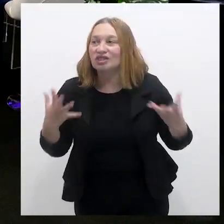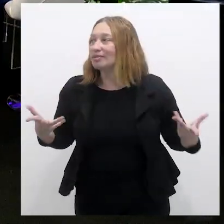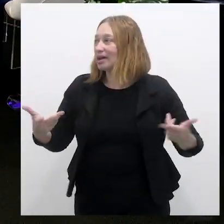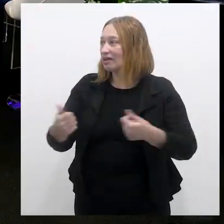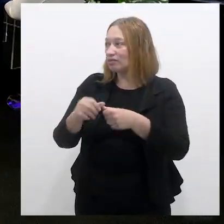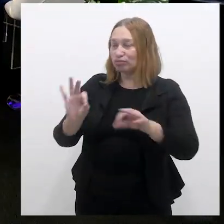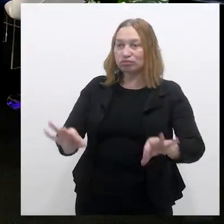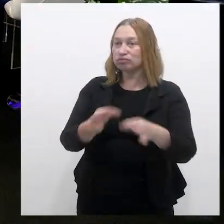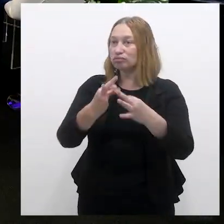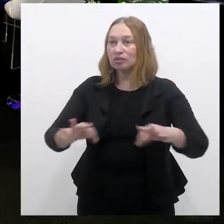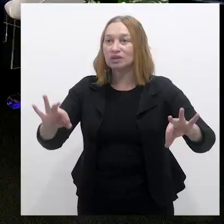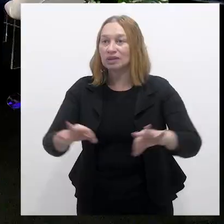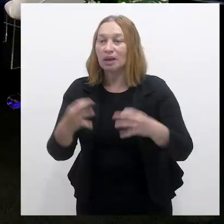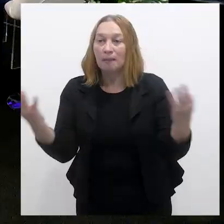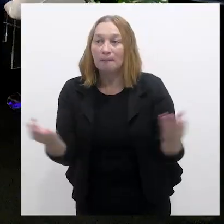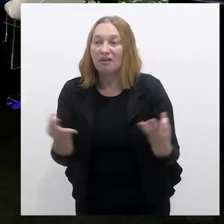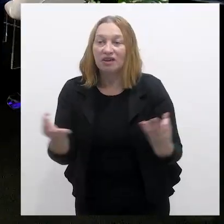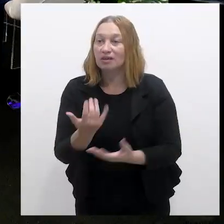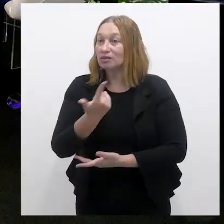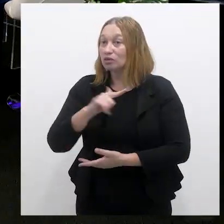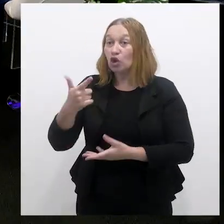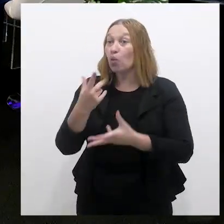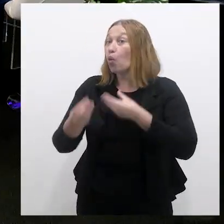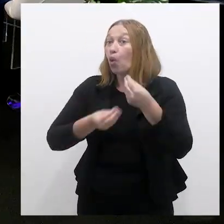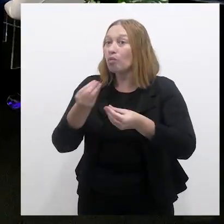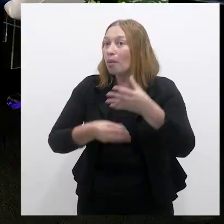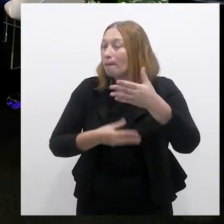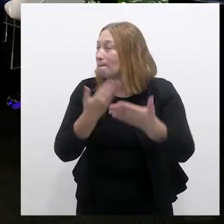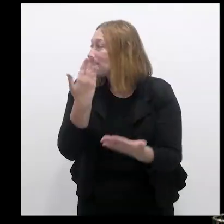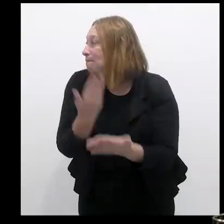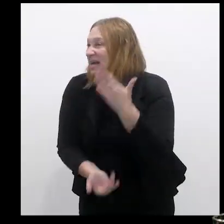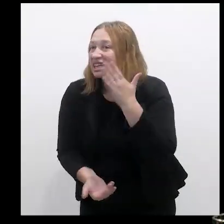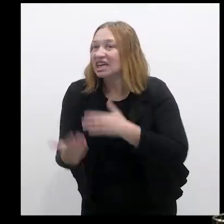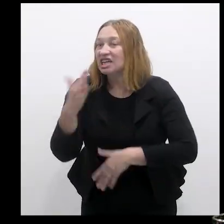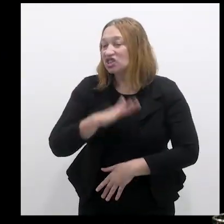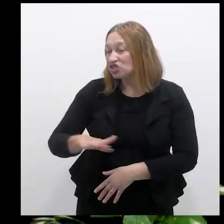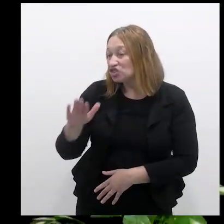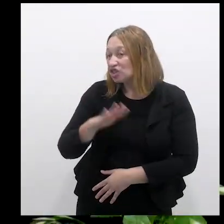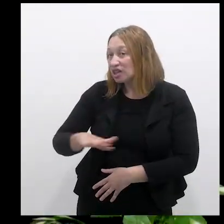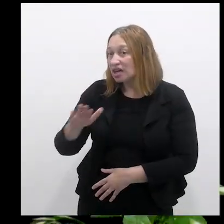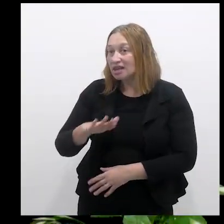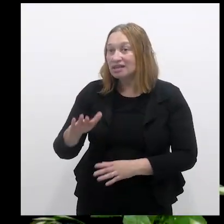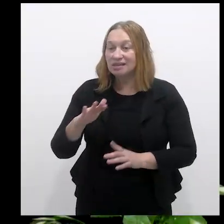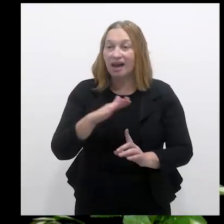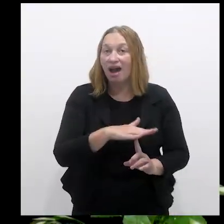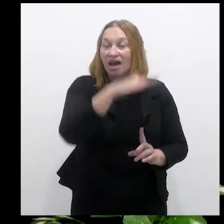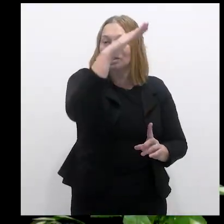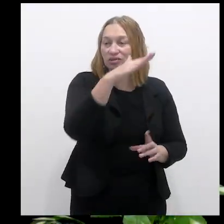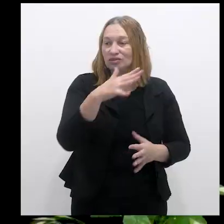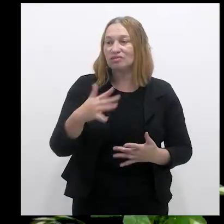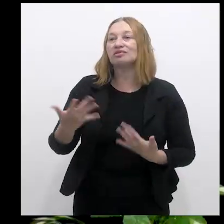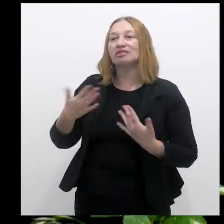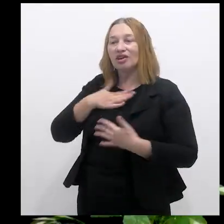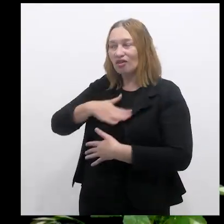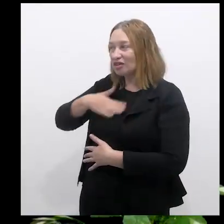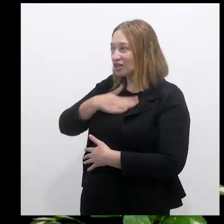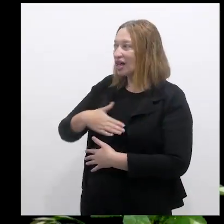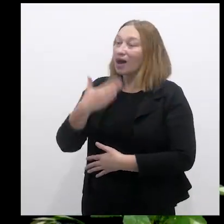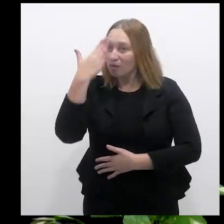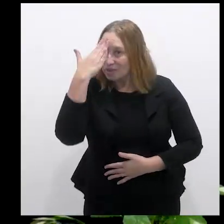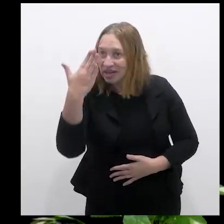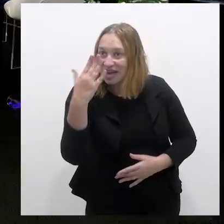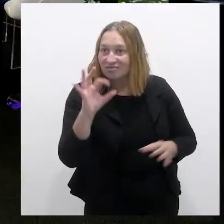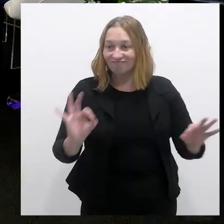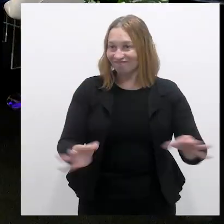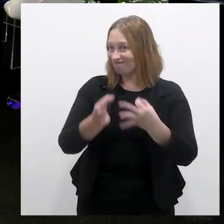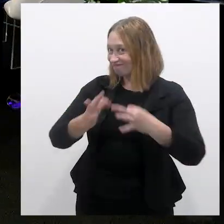é incrível, você é maravilhoso. Então, assim, não tem como perder, gente. Vamos lá. De criança a adulto, todo mundo vai curtir demais.